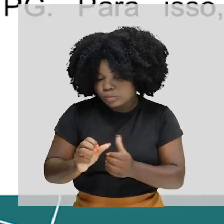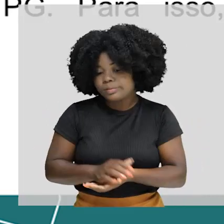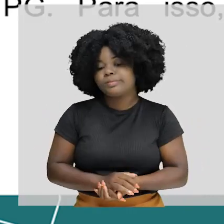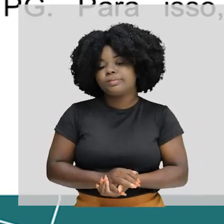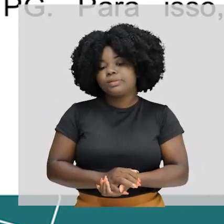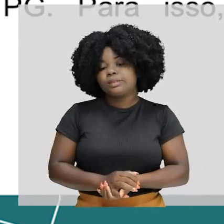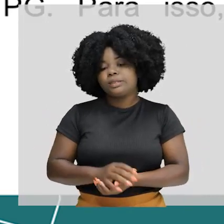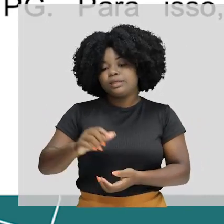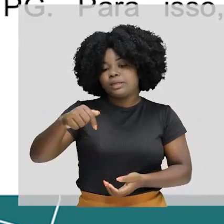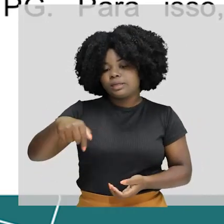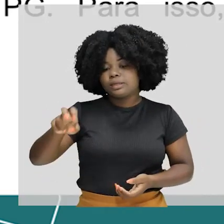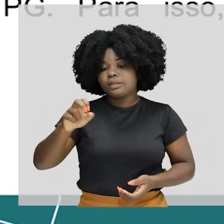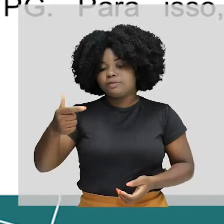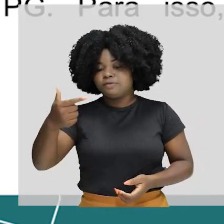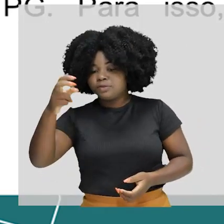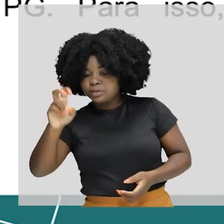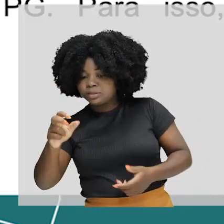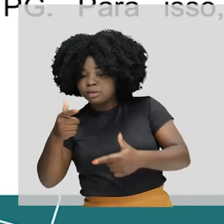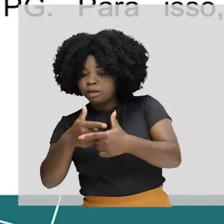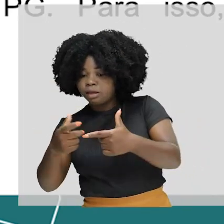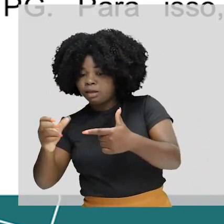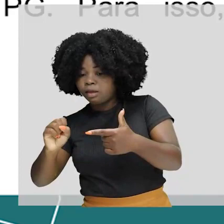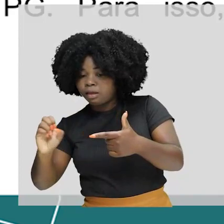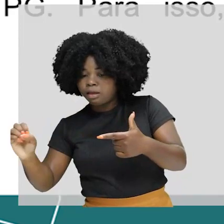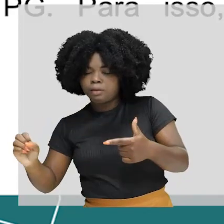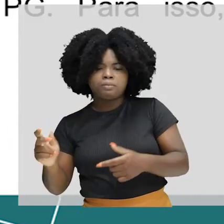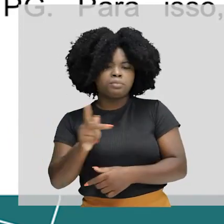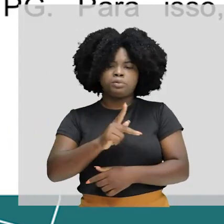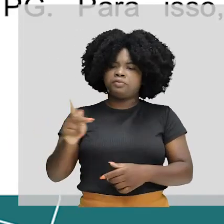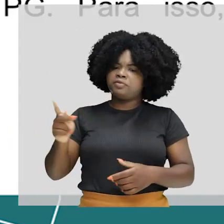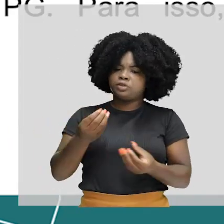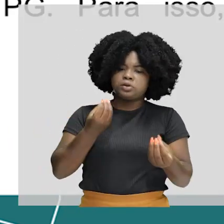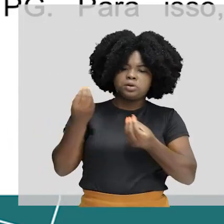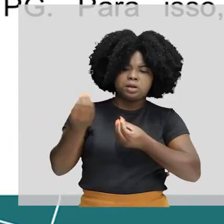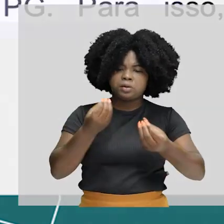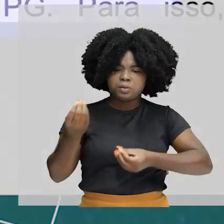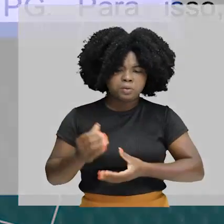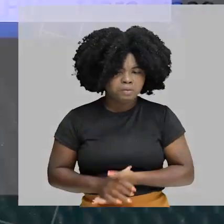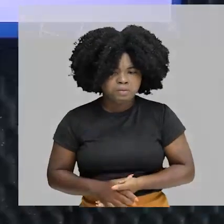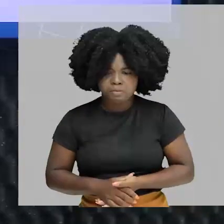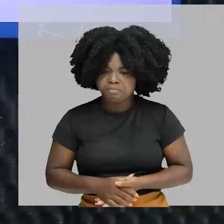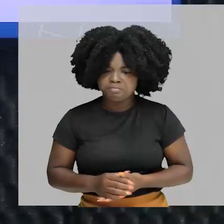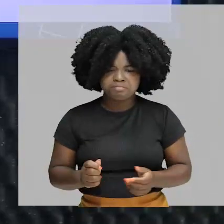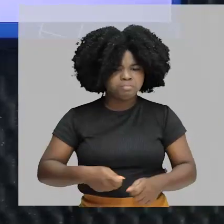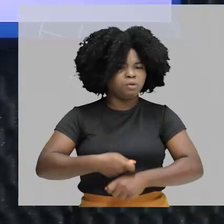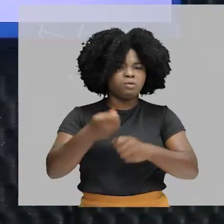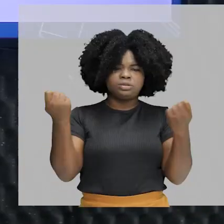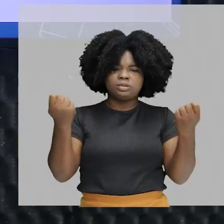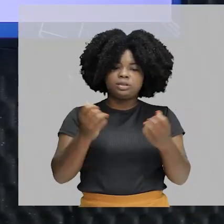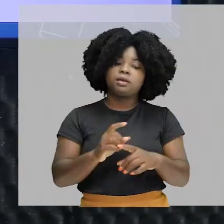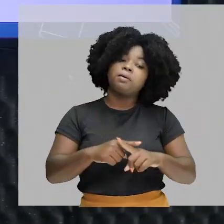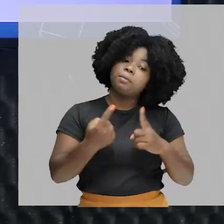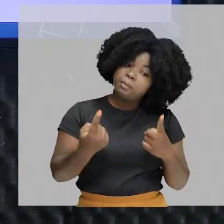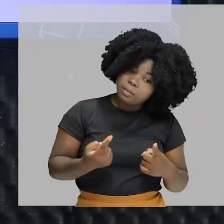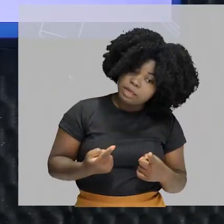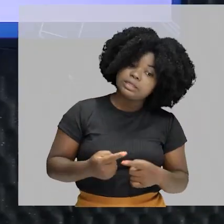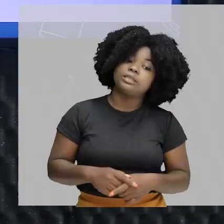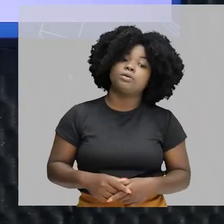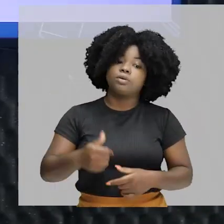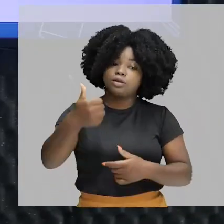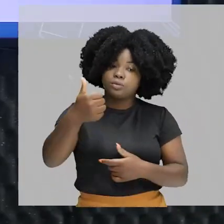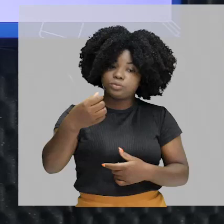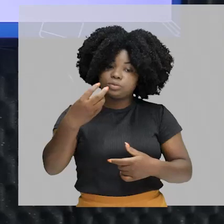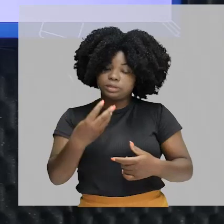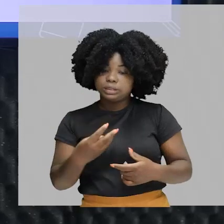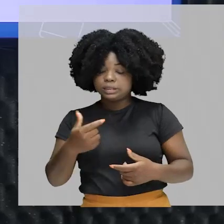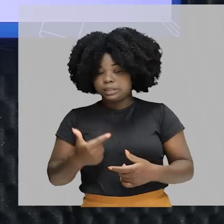25 por 800. Renata, mas essa divisão não é exata. Realmente, não é, mas é uma fração que ela pode